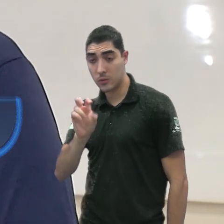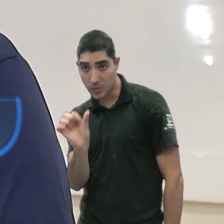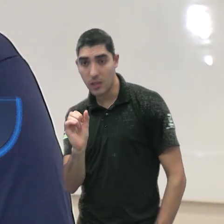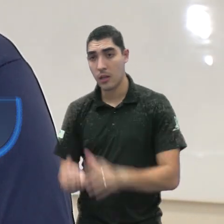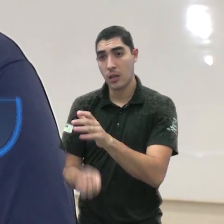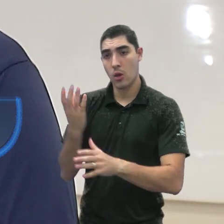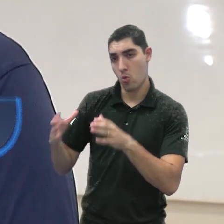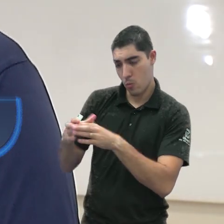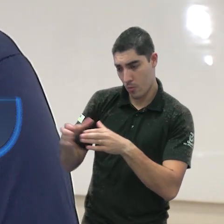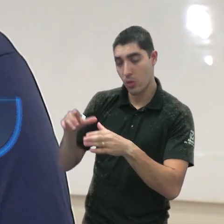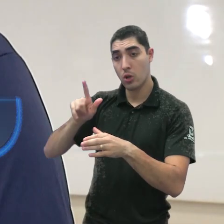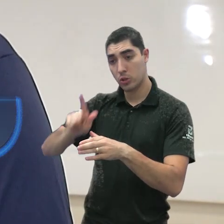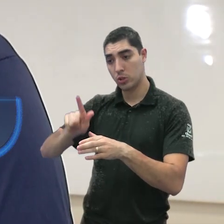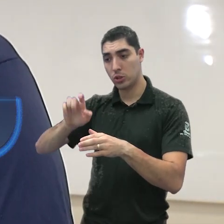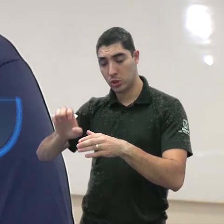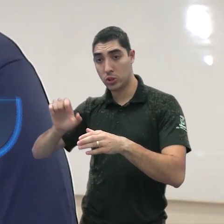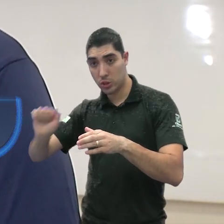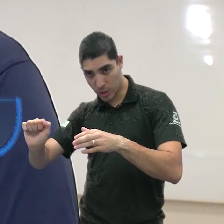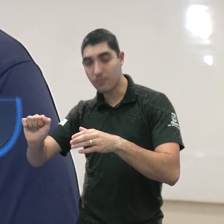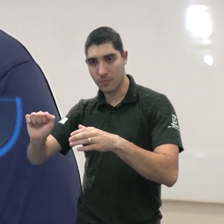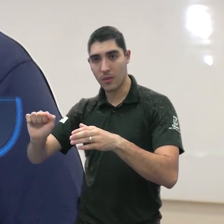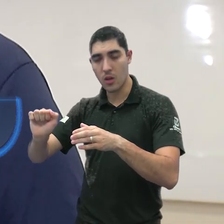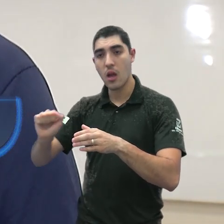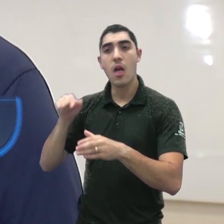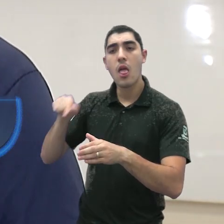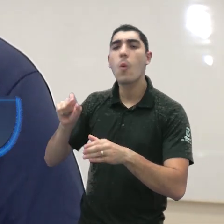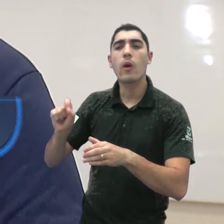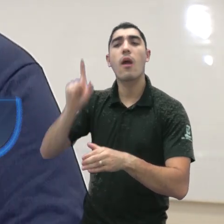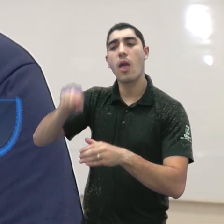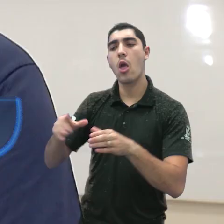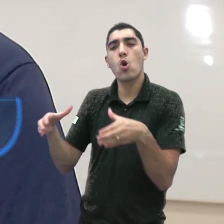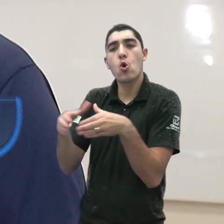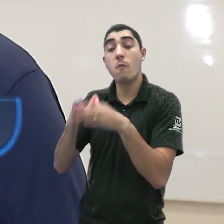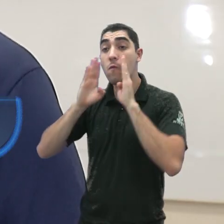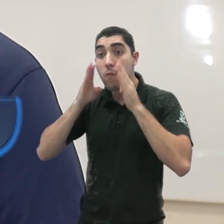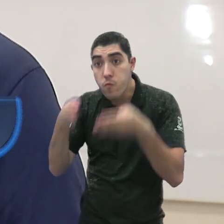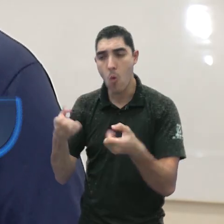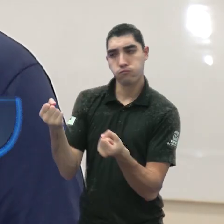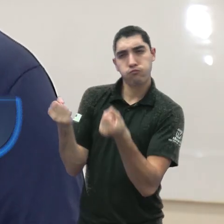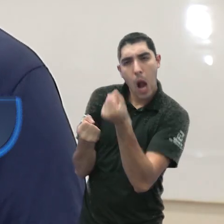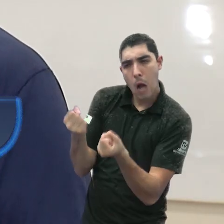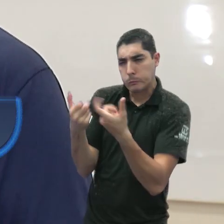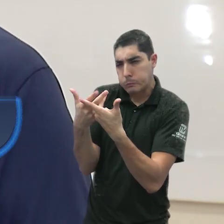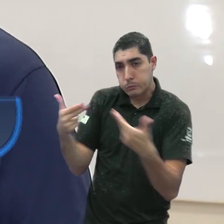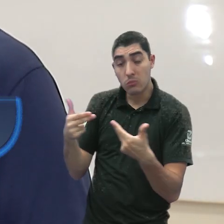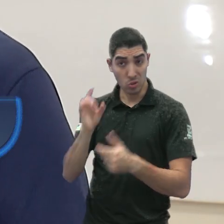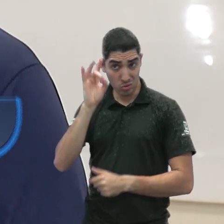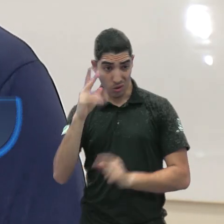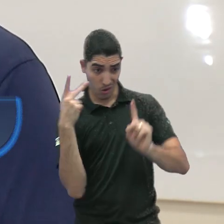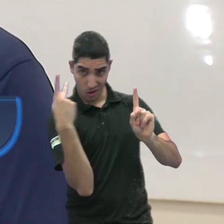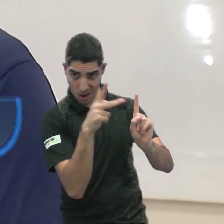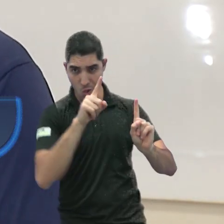Grupo Executivo da Indústria Automobilística. Então, não foi apenas uma proposta dentro do seu plano de